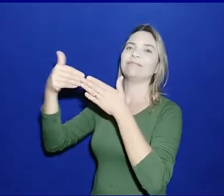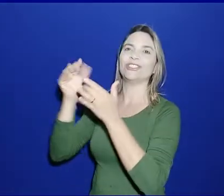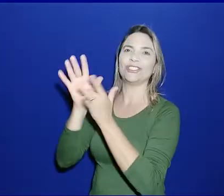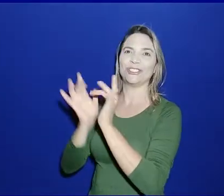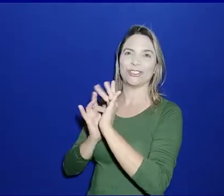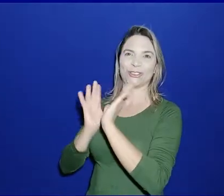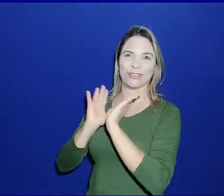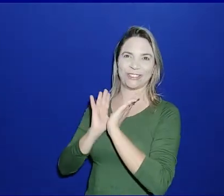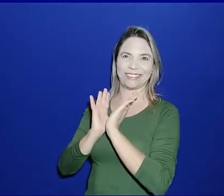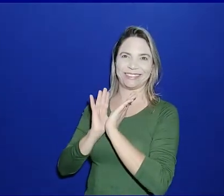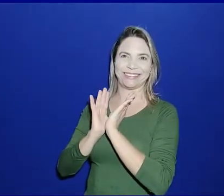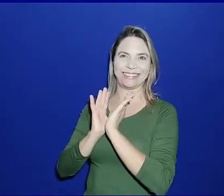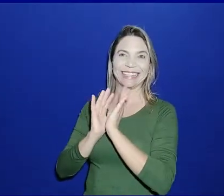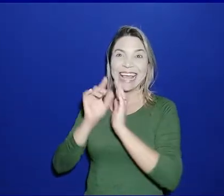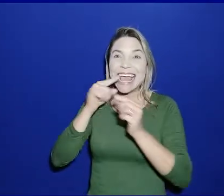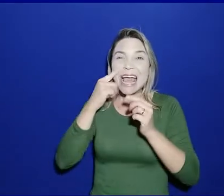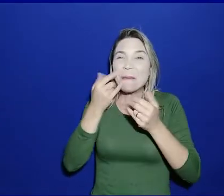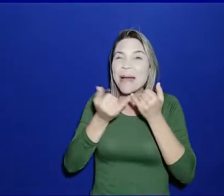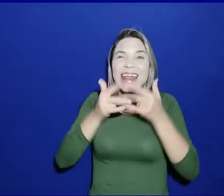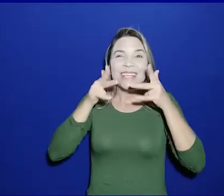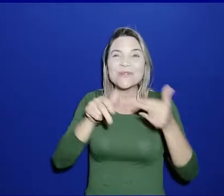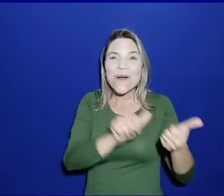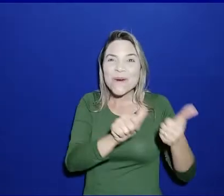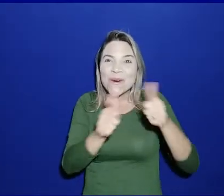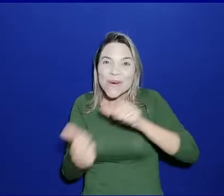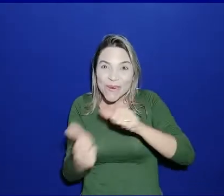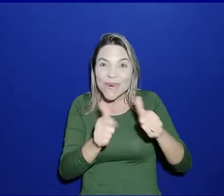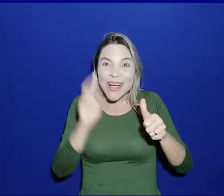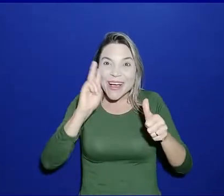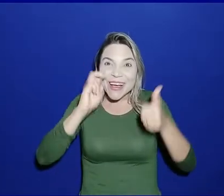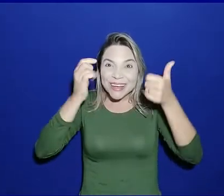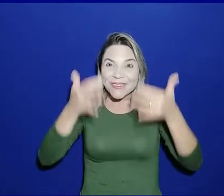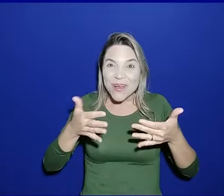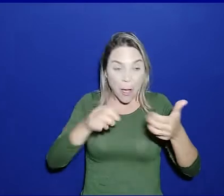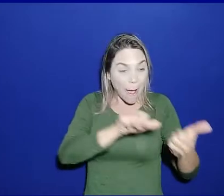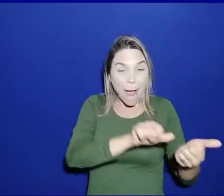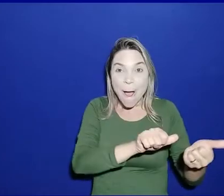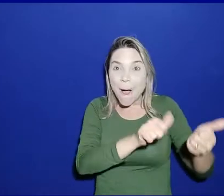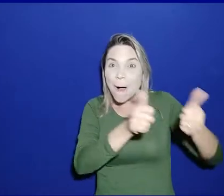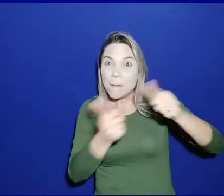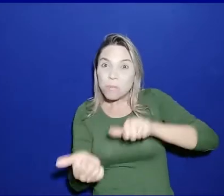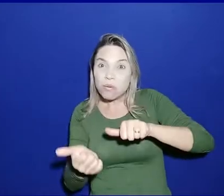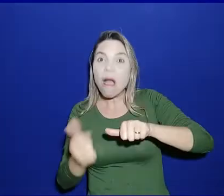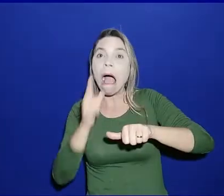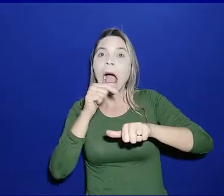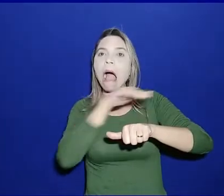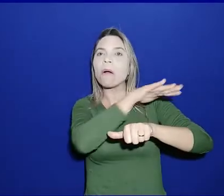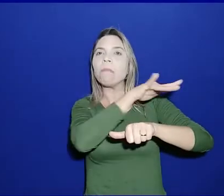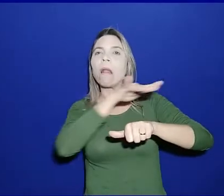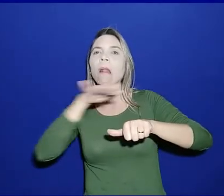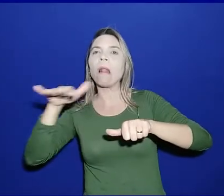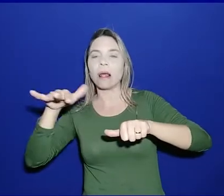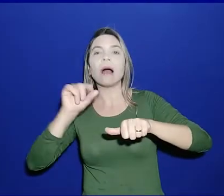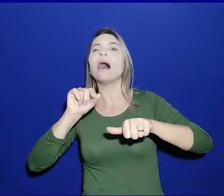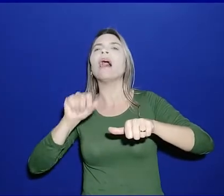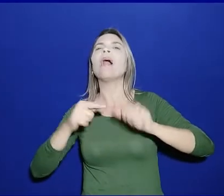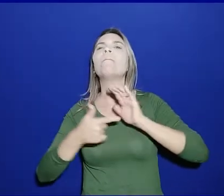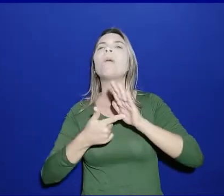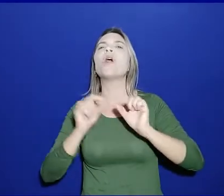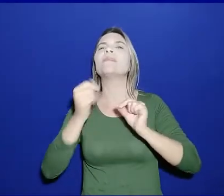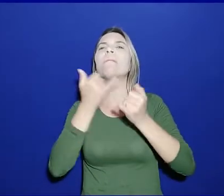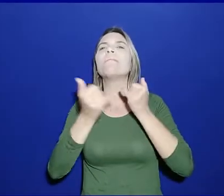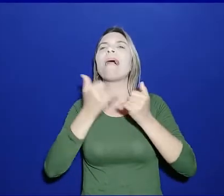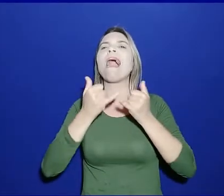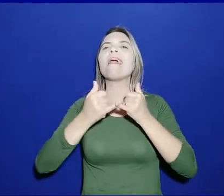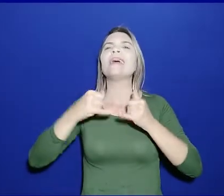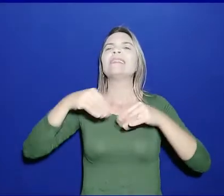símbolo da ordenança do batismo e renasceu para uma nova vida em Cristo. O que é morrer? Morrer é perder a